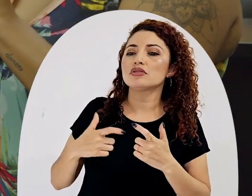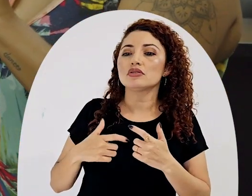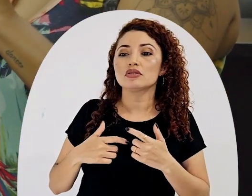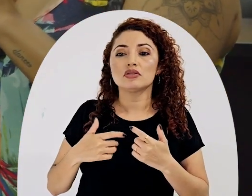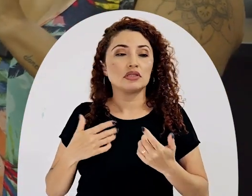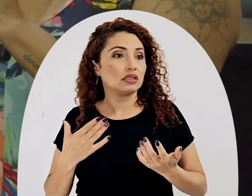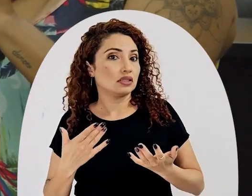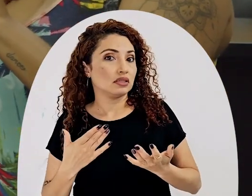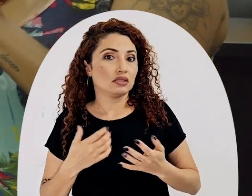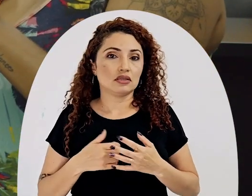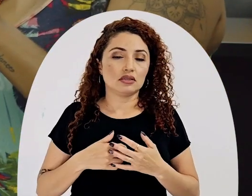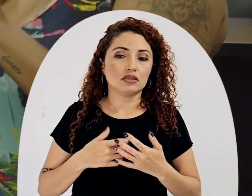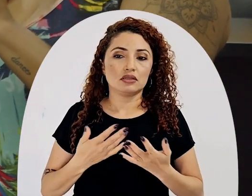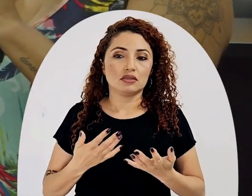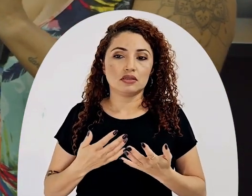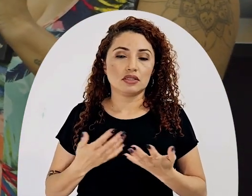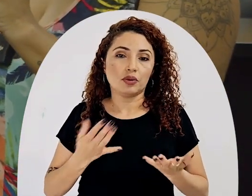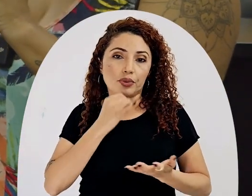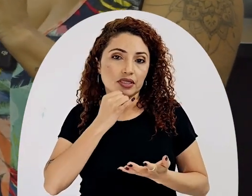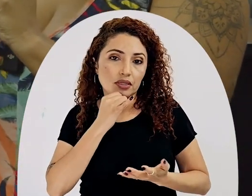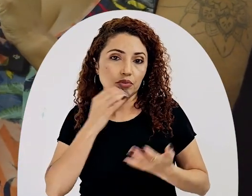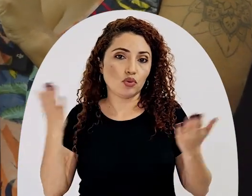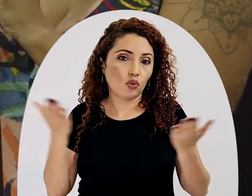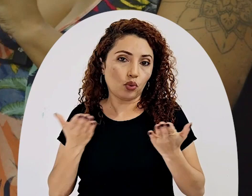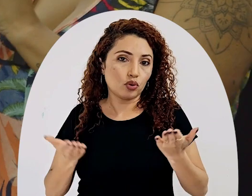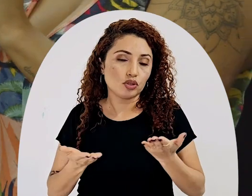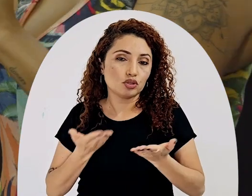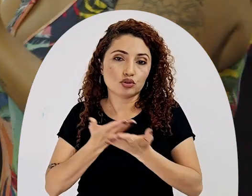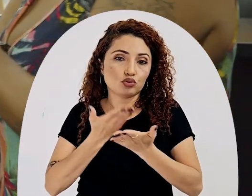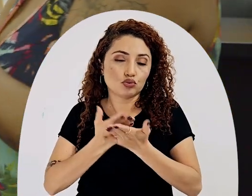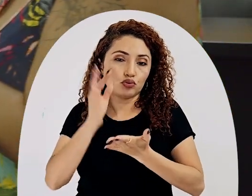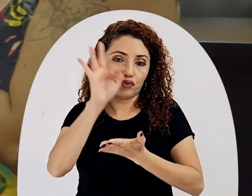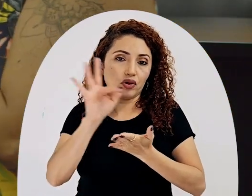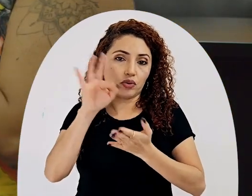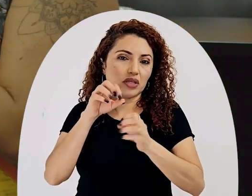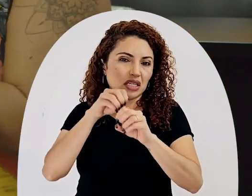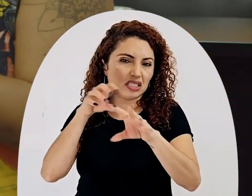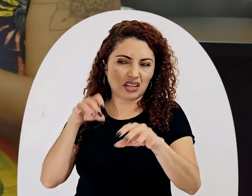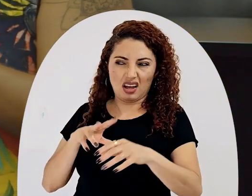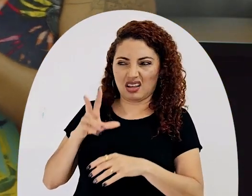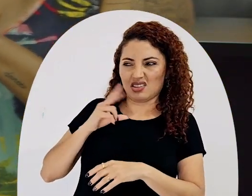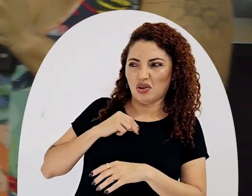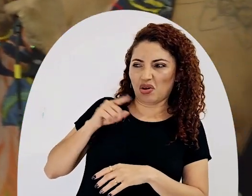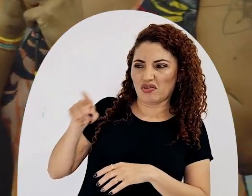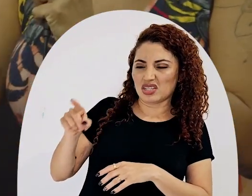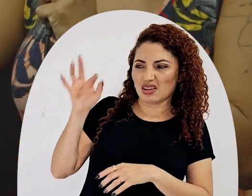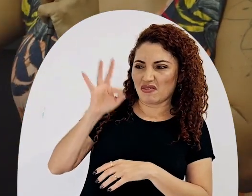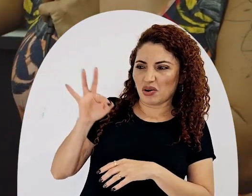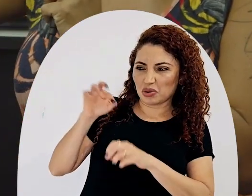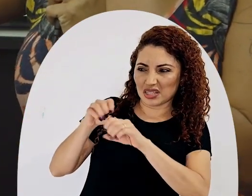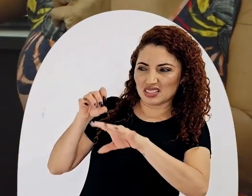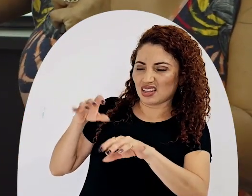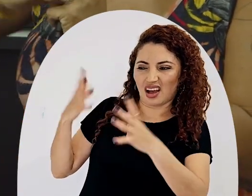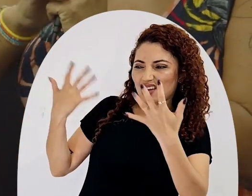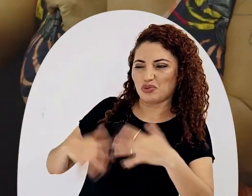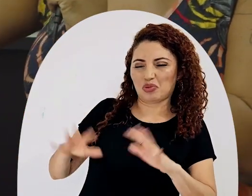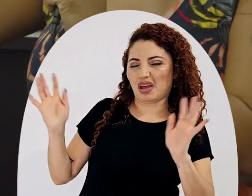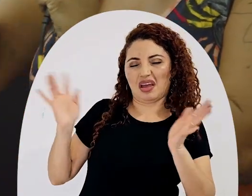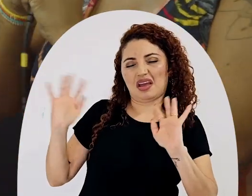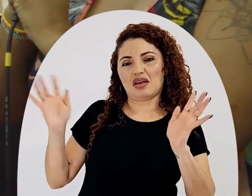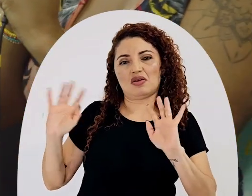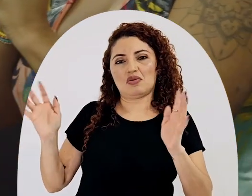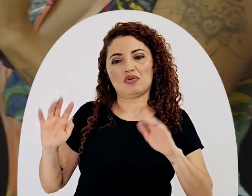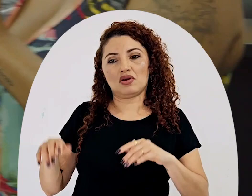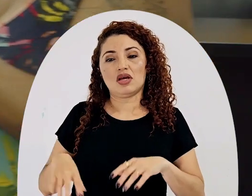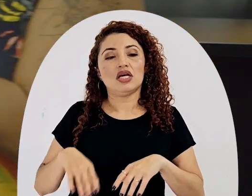estudei, que nem eu, Danúbia, hoje faço uma faculdade à distância. Pô, tá estudando à distância? Não quero, não. Me traz aquele ali que está